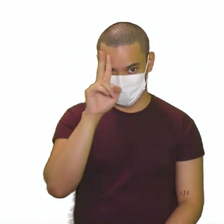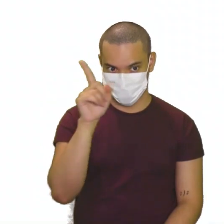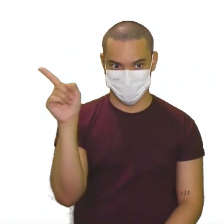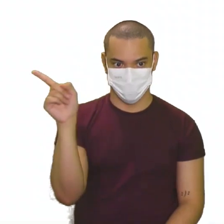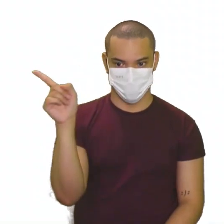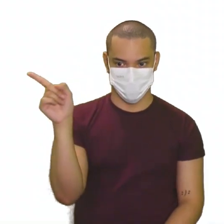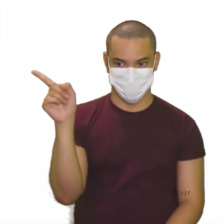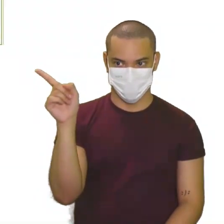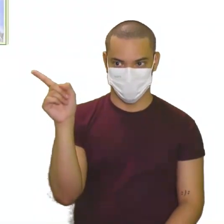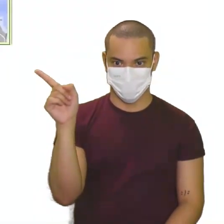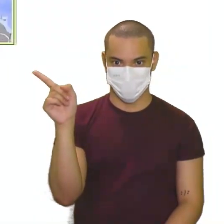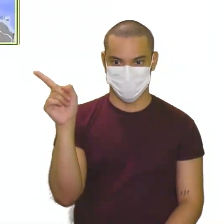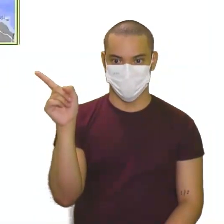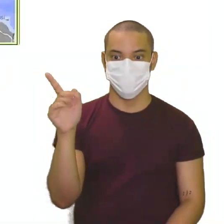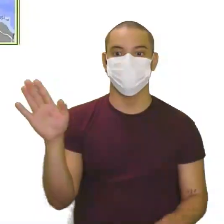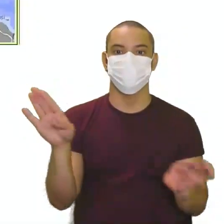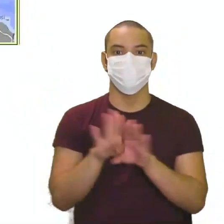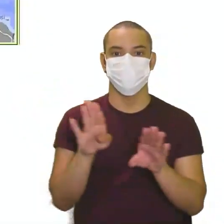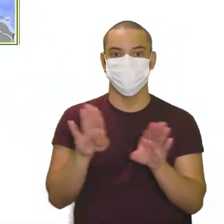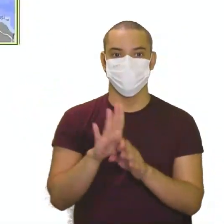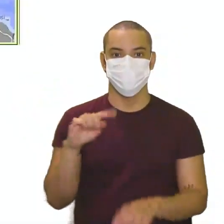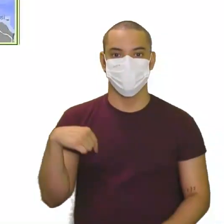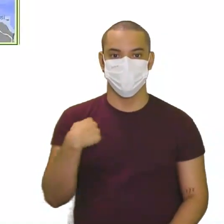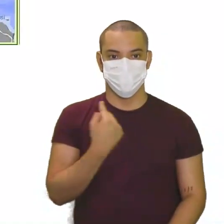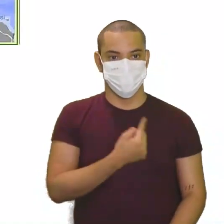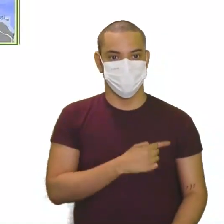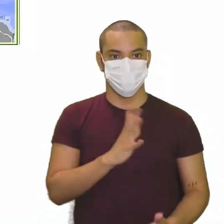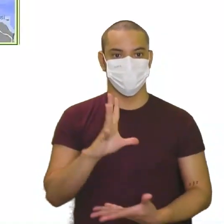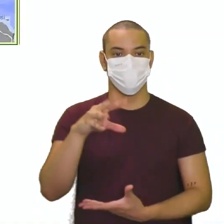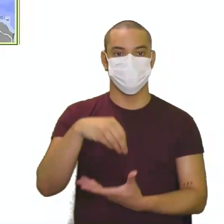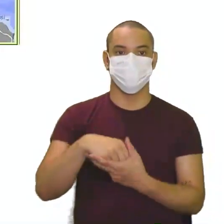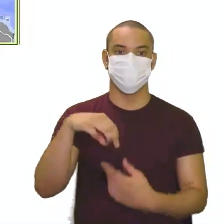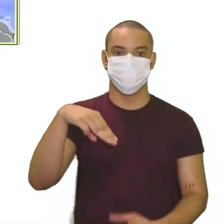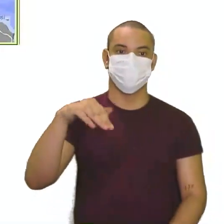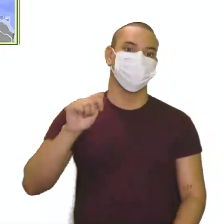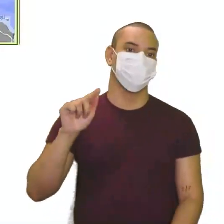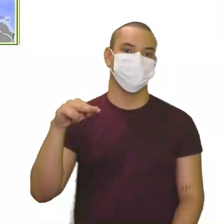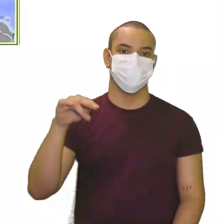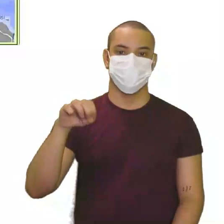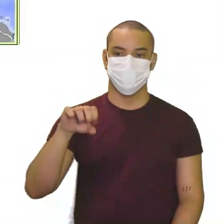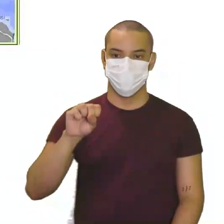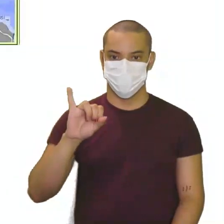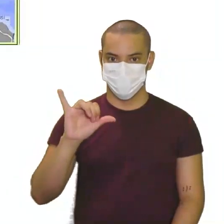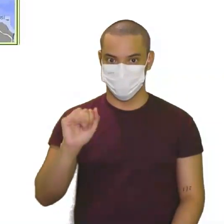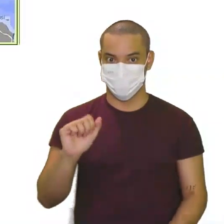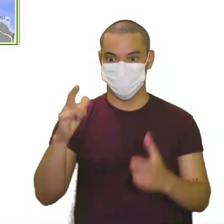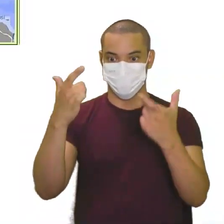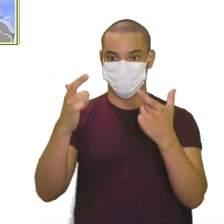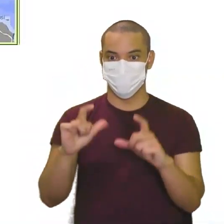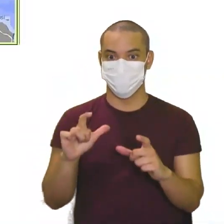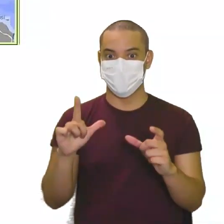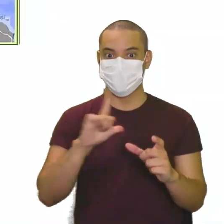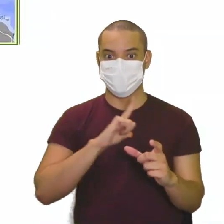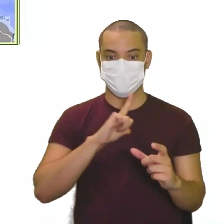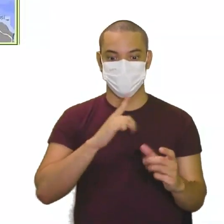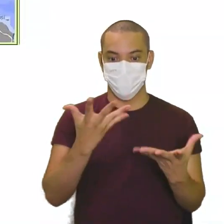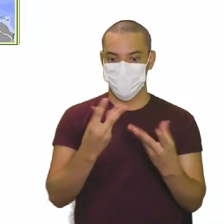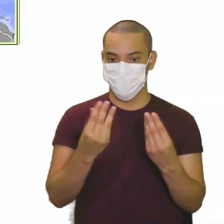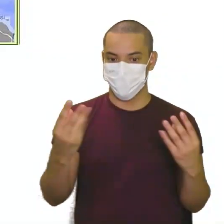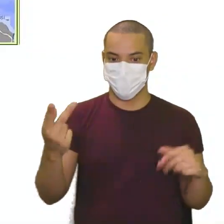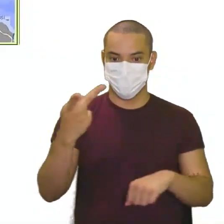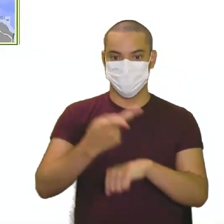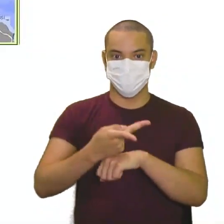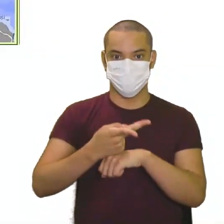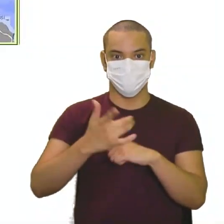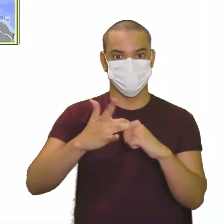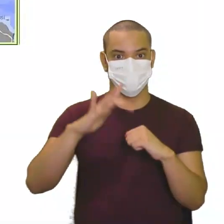E aí e nós vimos que lá na magnésia que é um lugar das Pedras mágicas Então os filósofos começaram a falar olha a